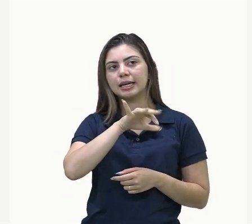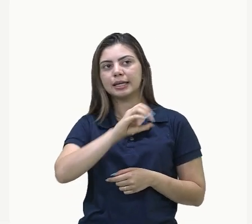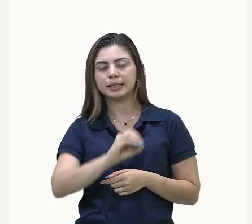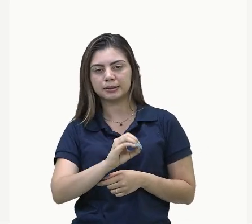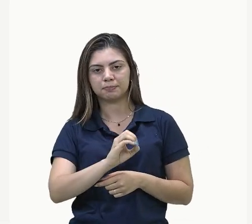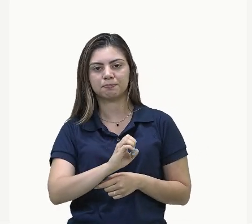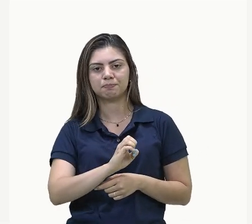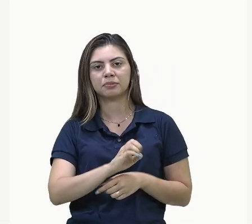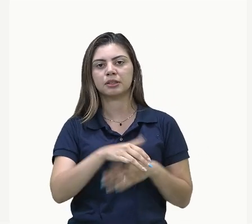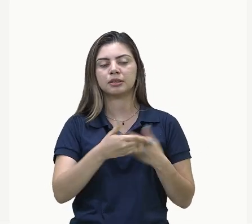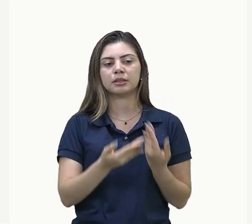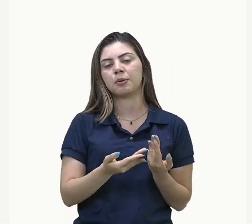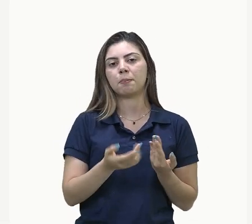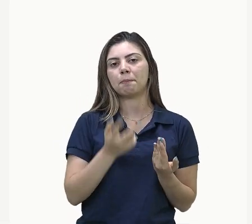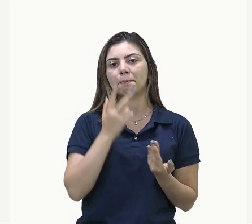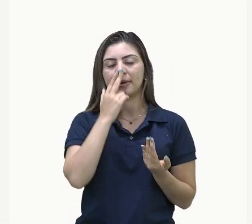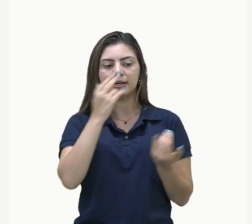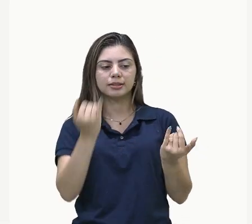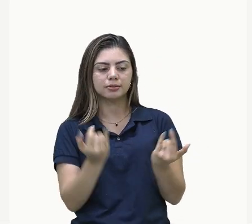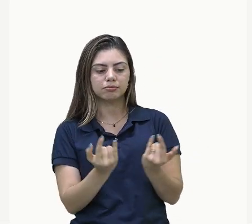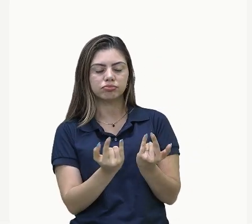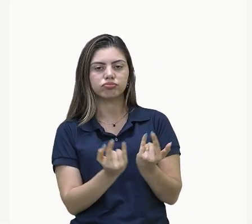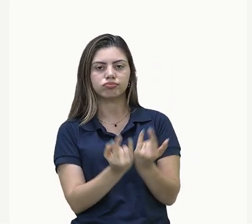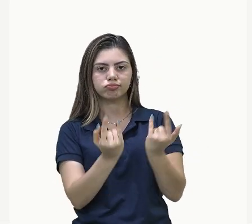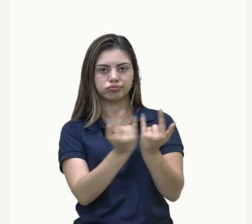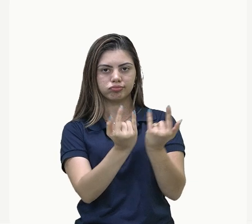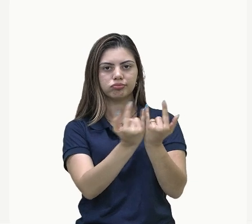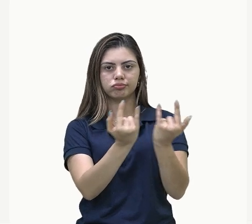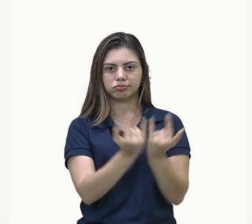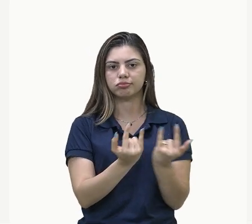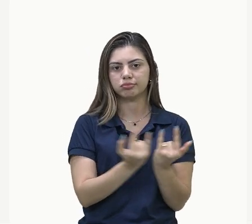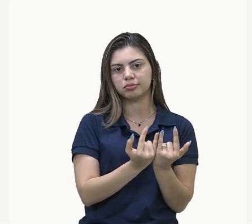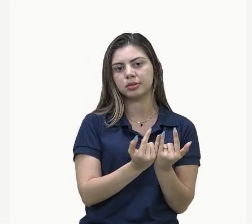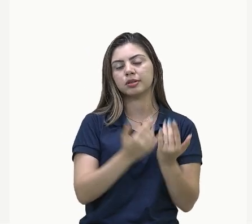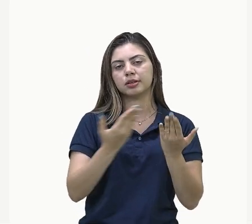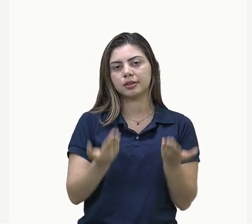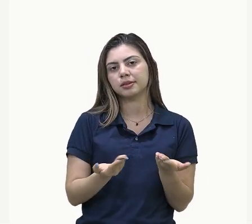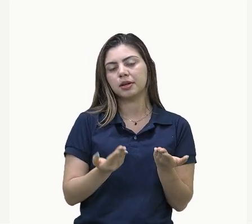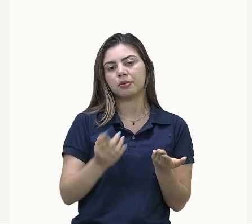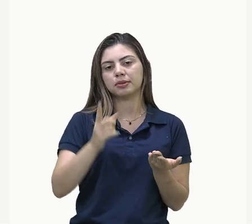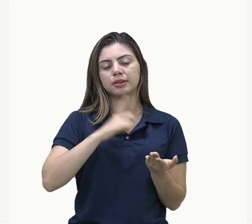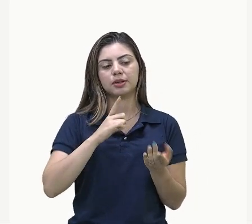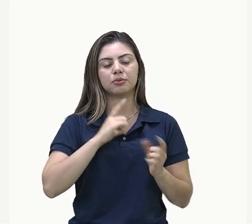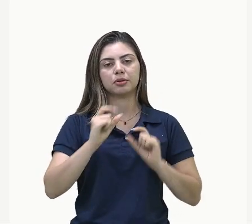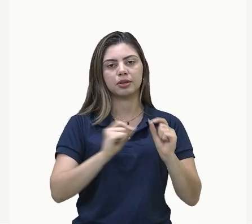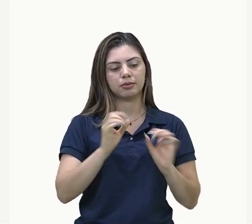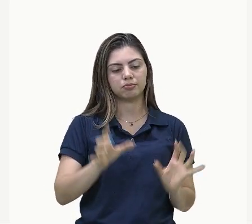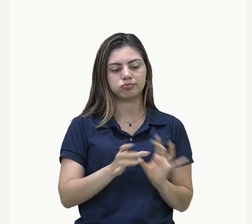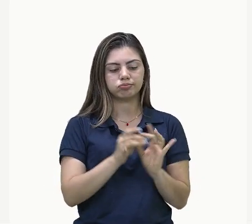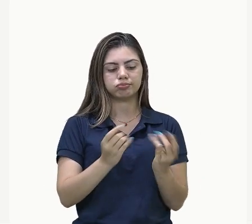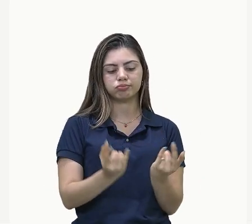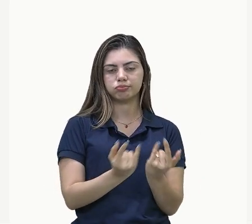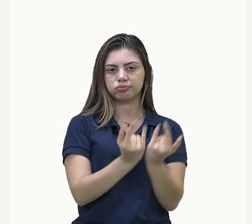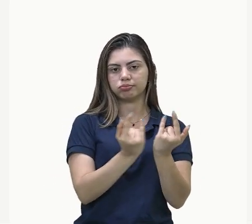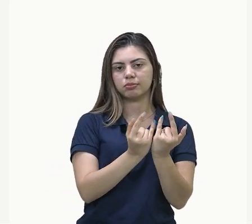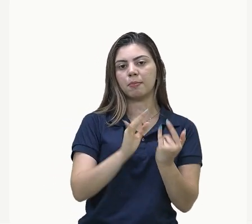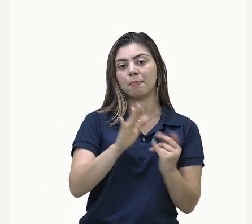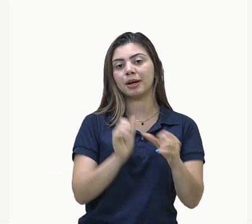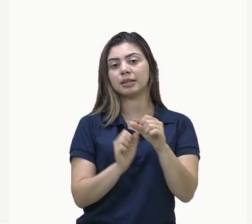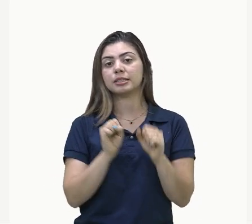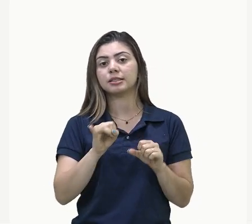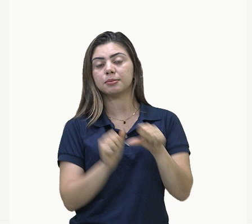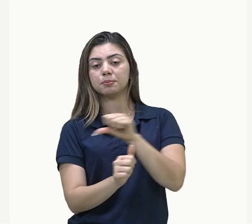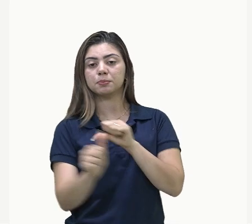de uma outra pessoa, fazendo de conta que é um resistor ligado em série. Agora,